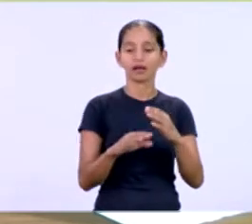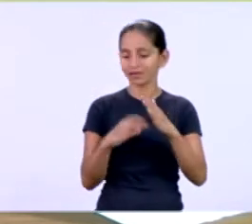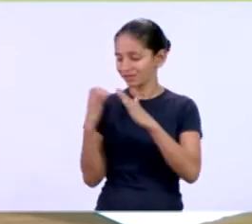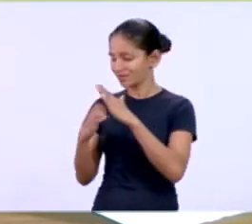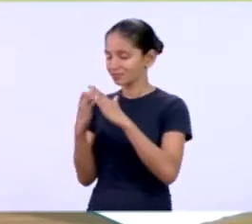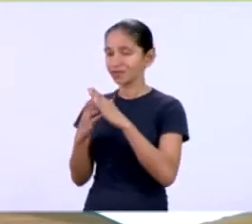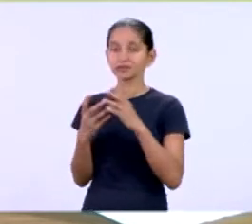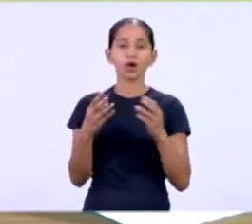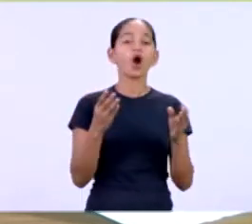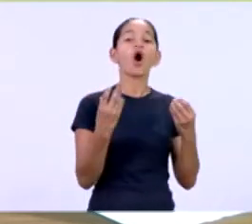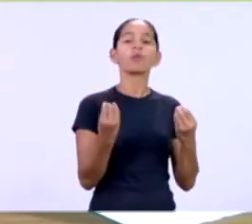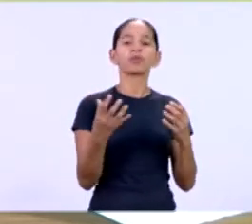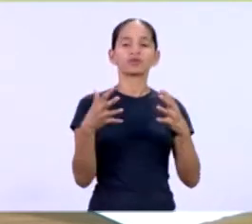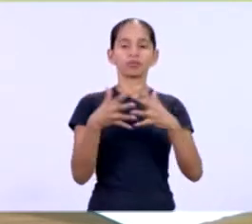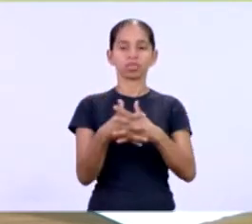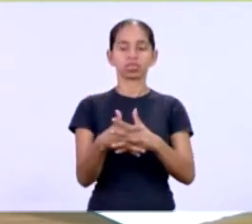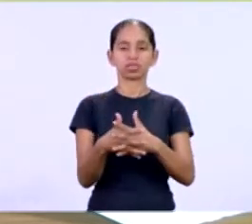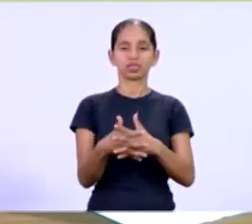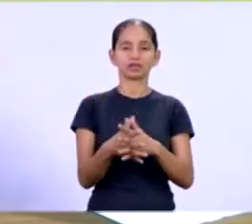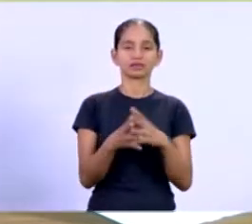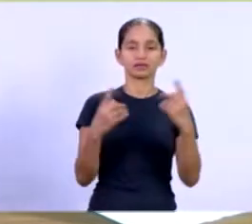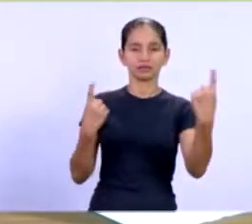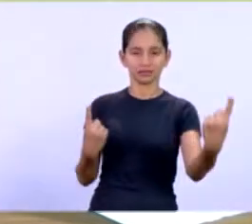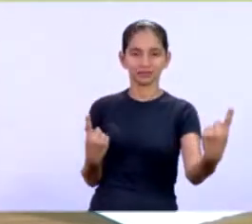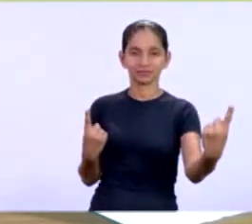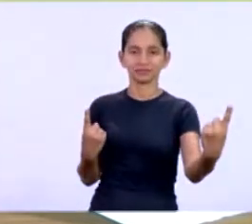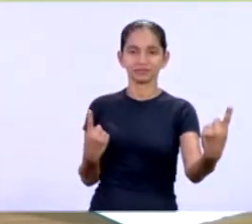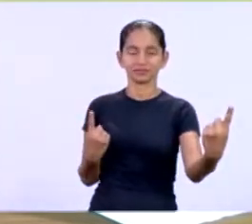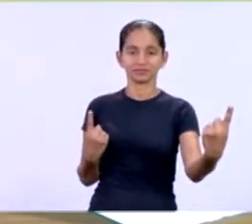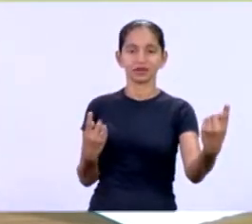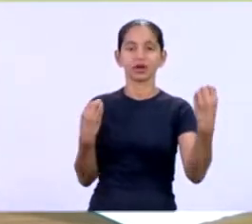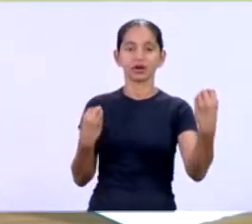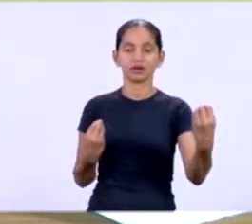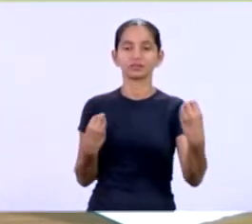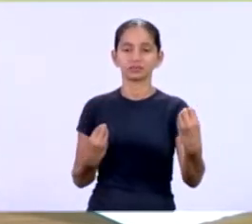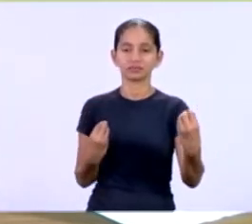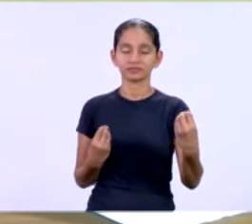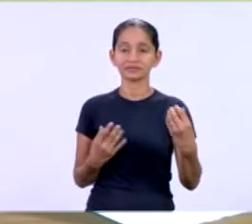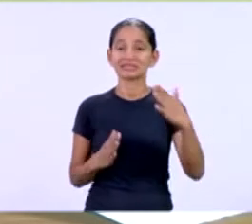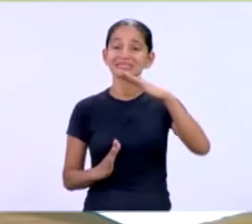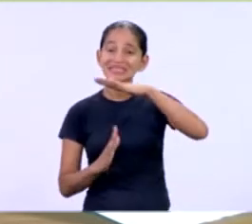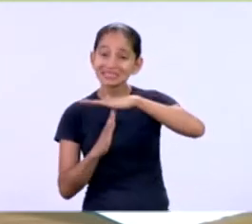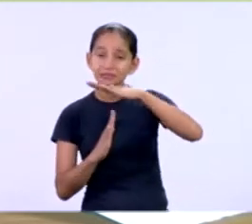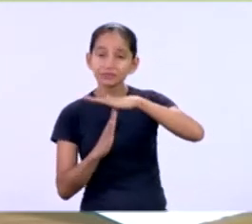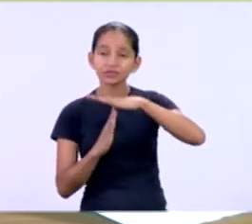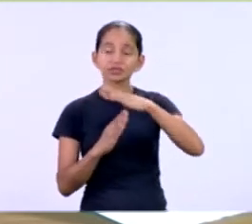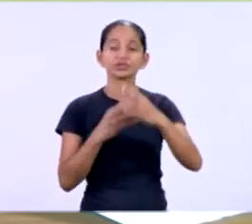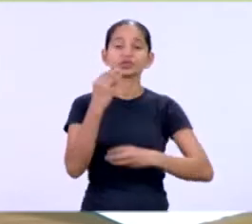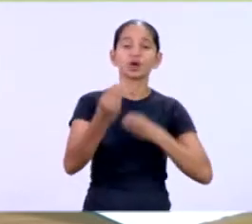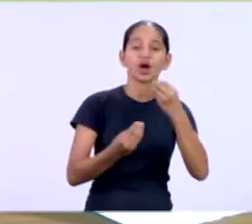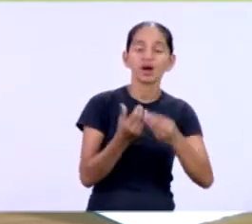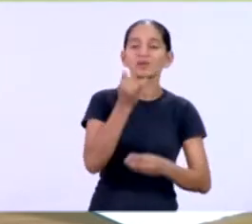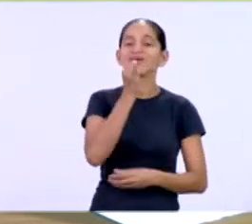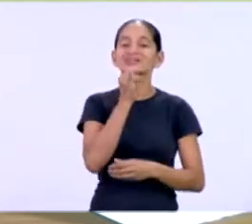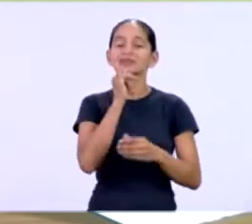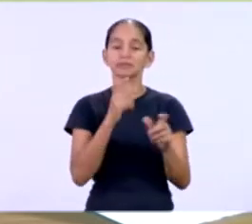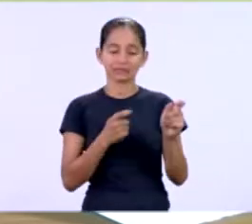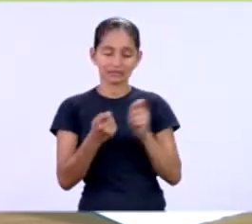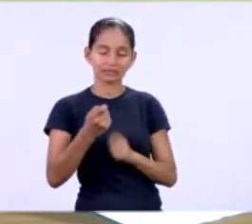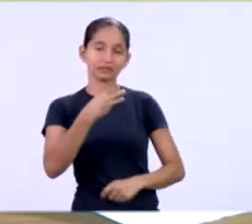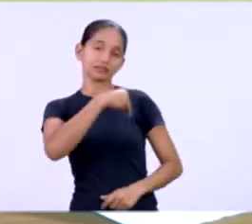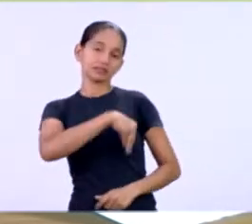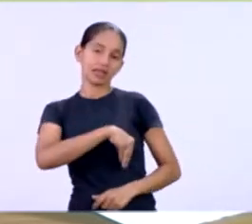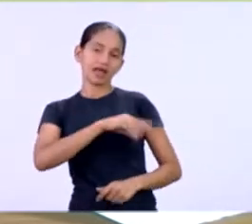as finanças de uma empresa, porque você sabe tudo, que tem um controle, que tem limites a ser gasto de acordo com o